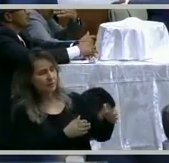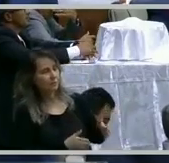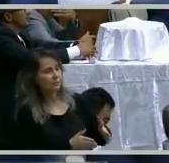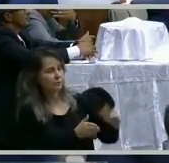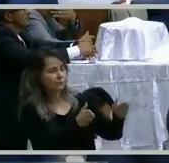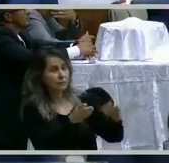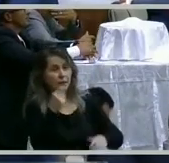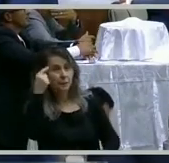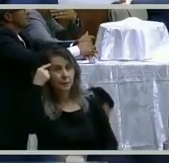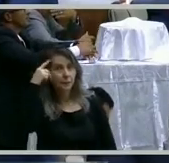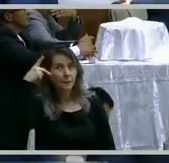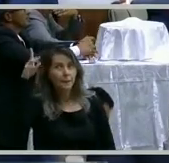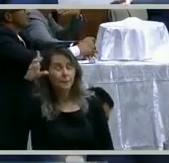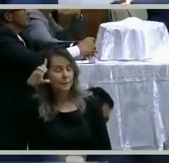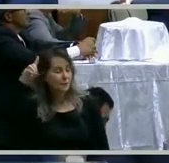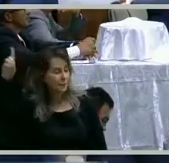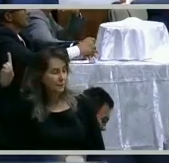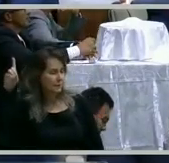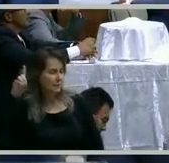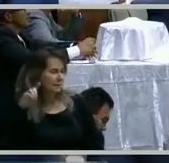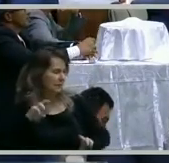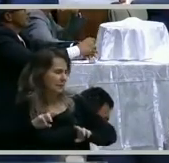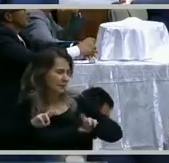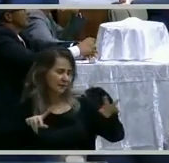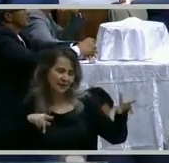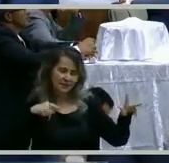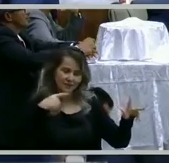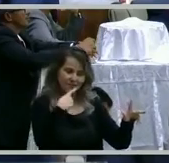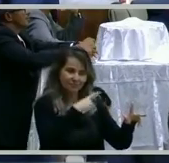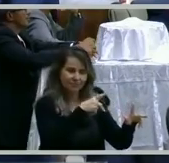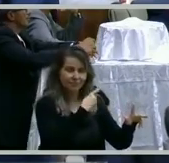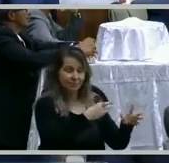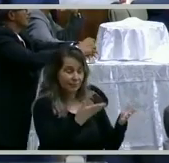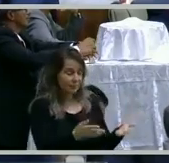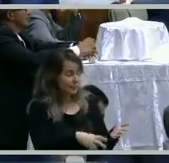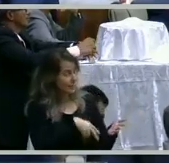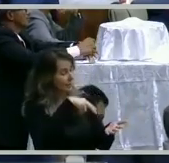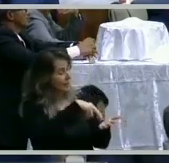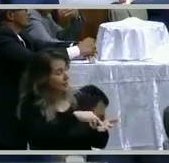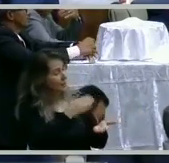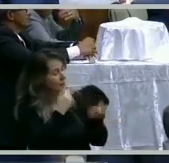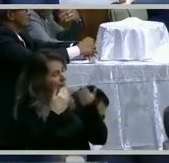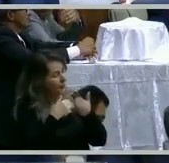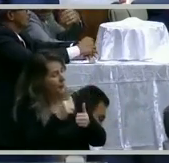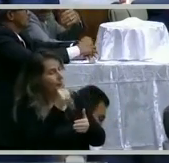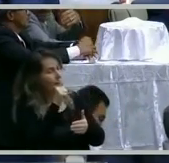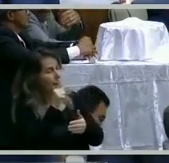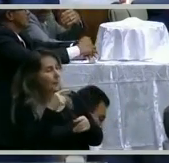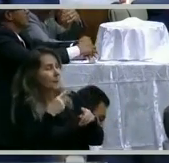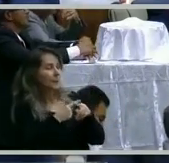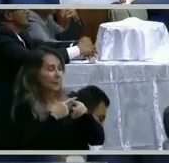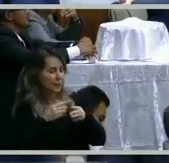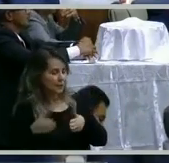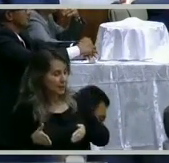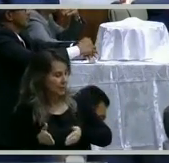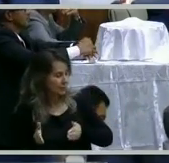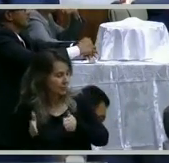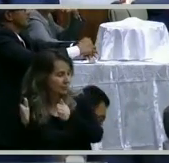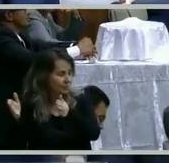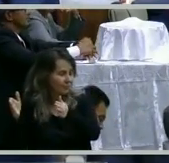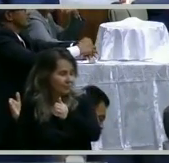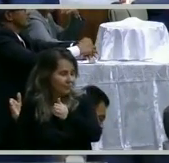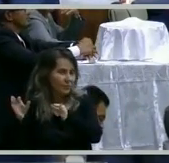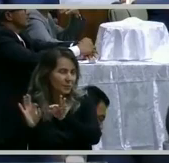Os pensamentos de Deus são diferentes do teu. Então levanta, come e bebe, porque muito cumprido te será o caminho.